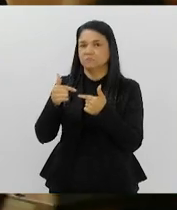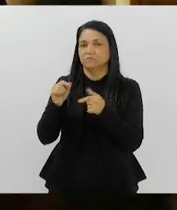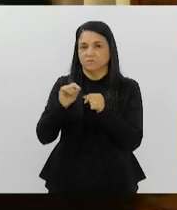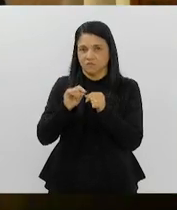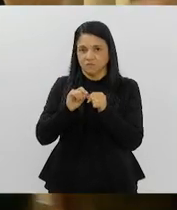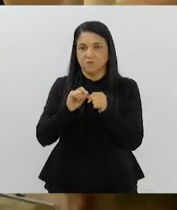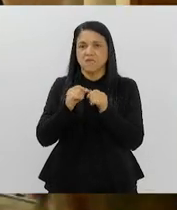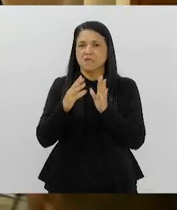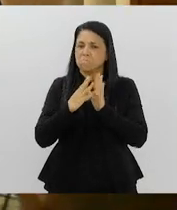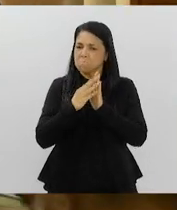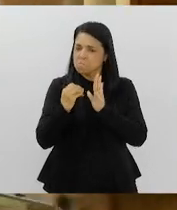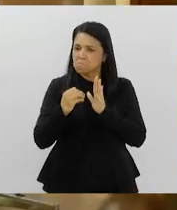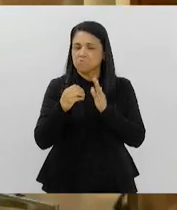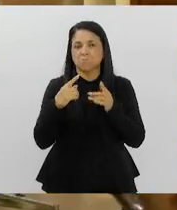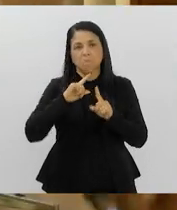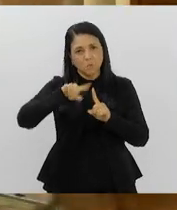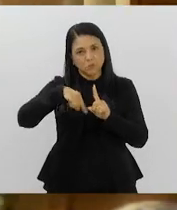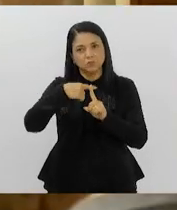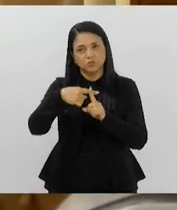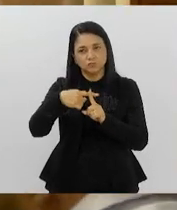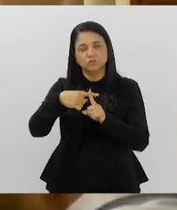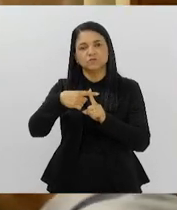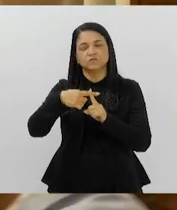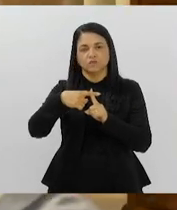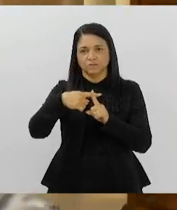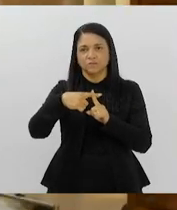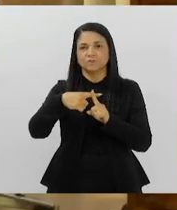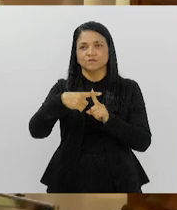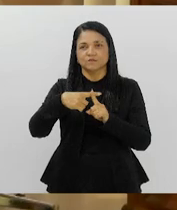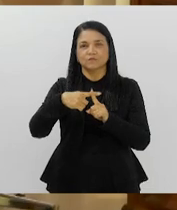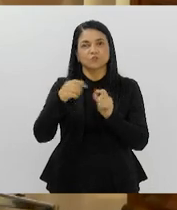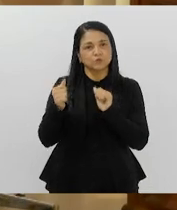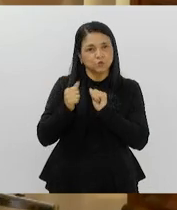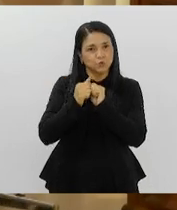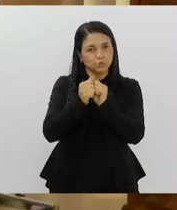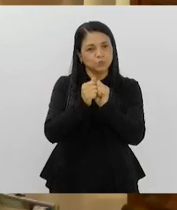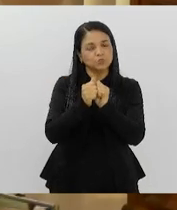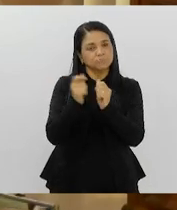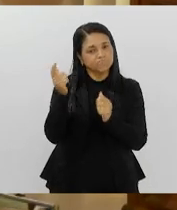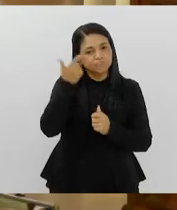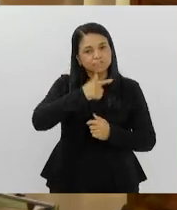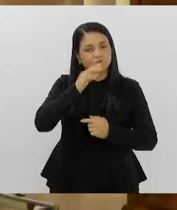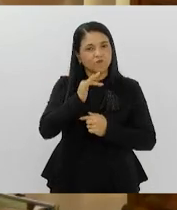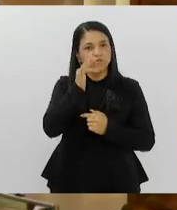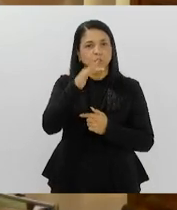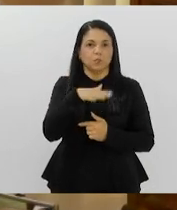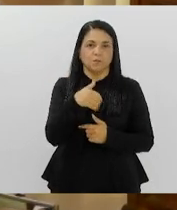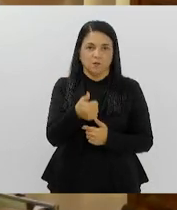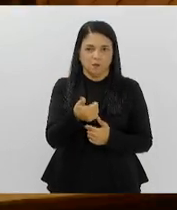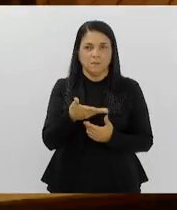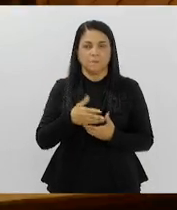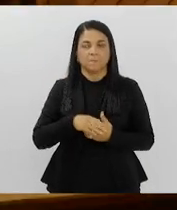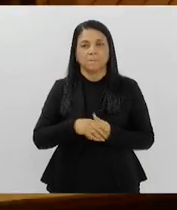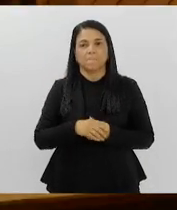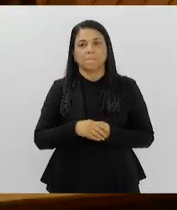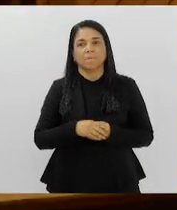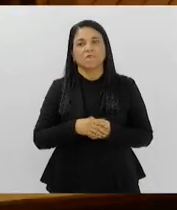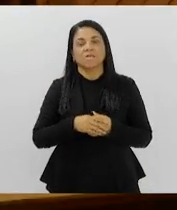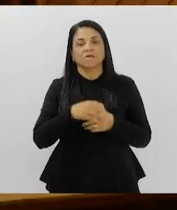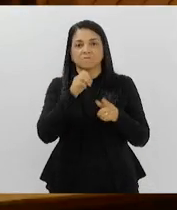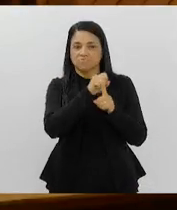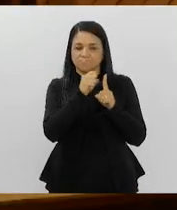exemplo muito positivo de que juntos podemos mais. né, em prol da nossa